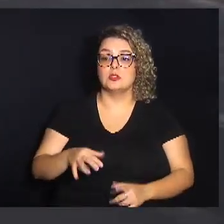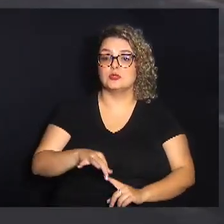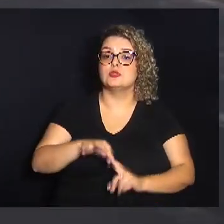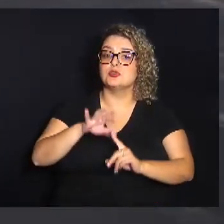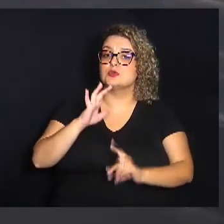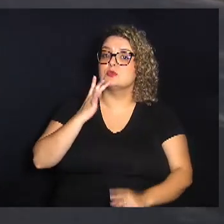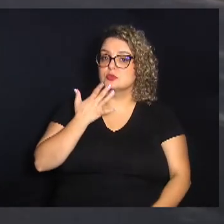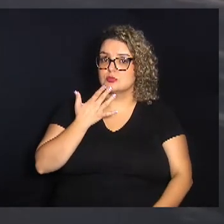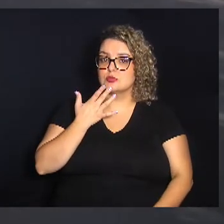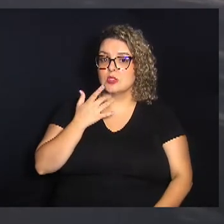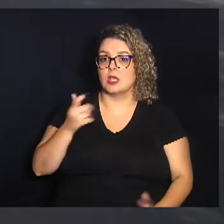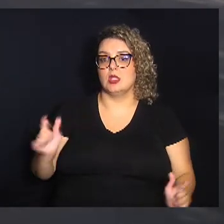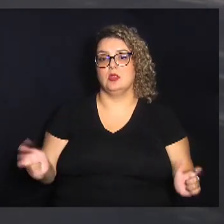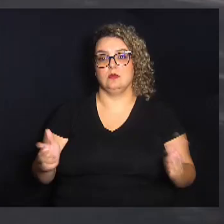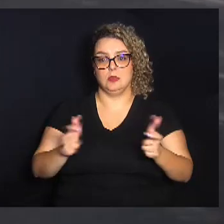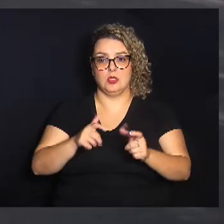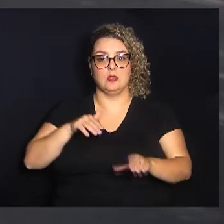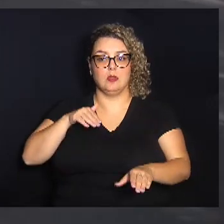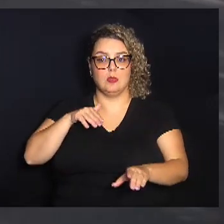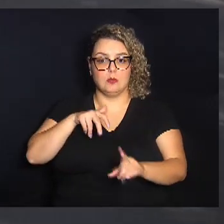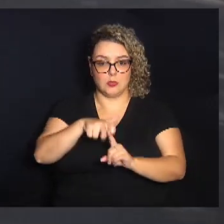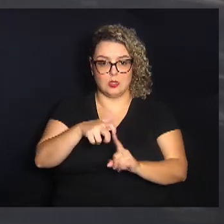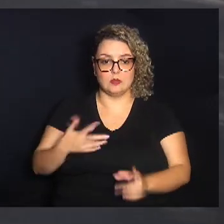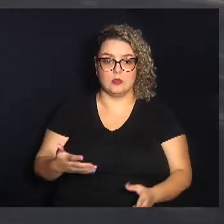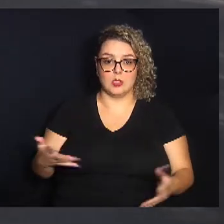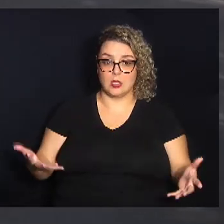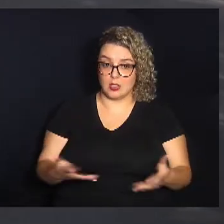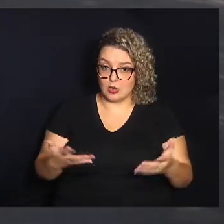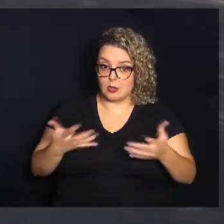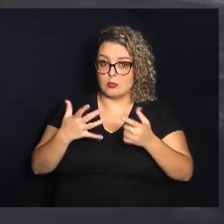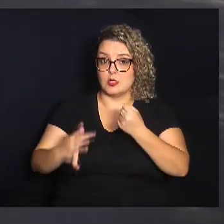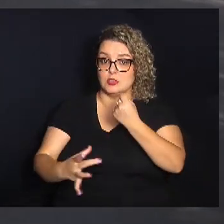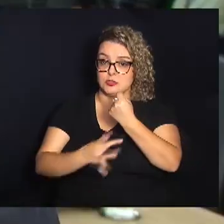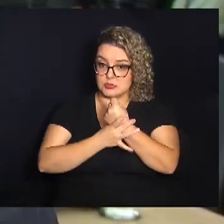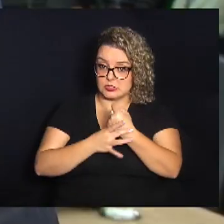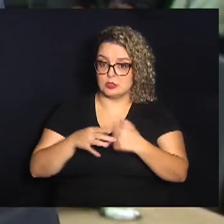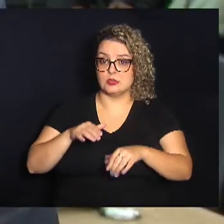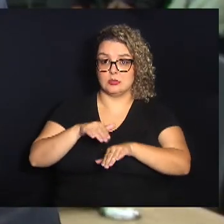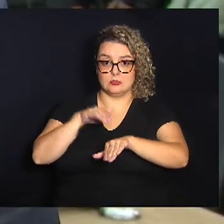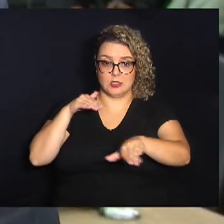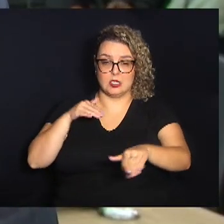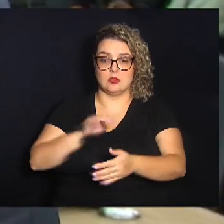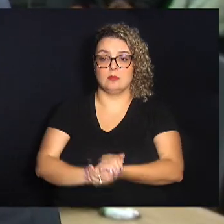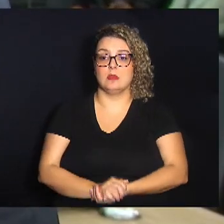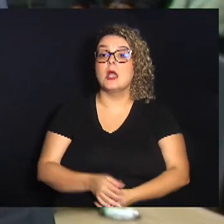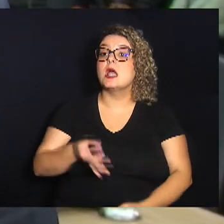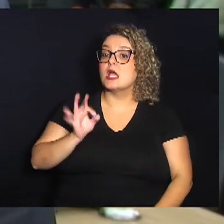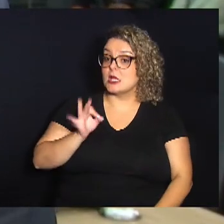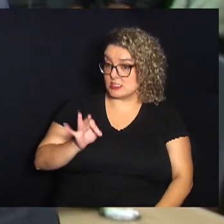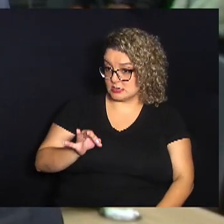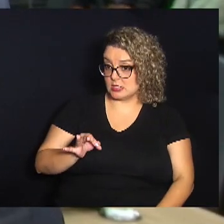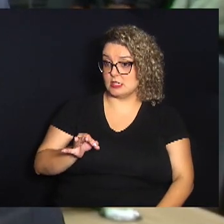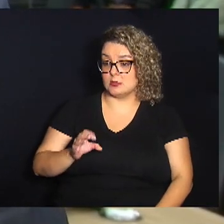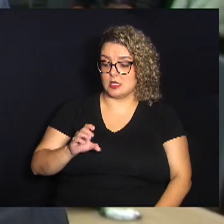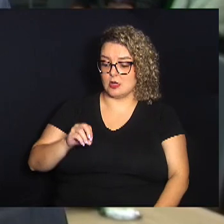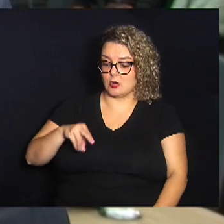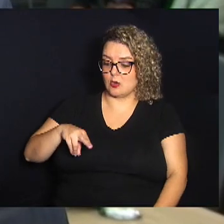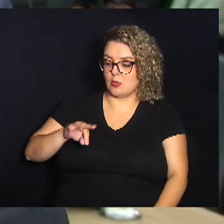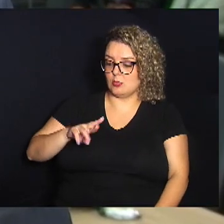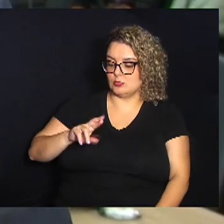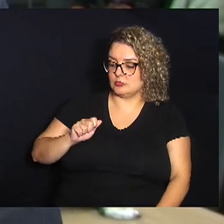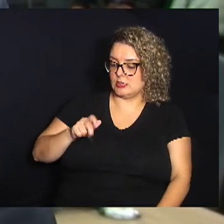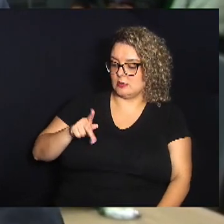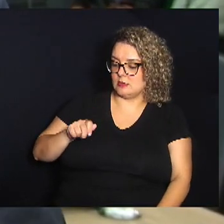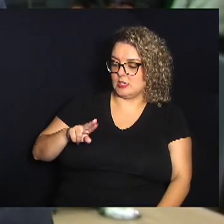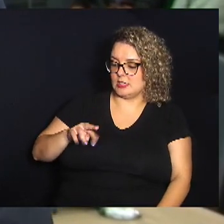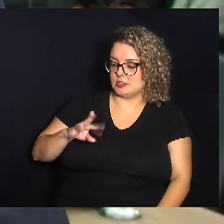prioridade a redução de acidentes e a promoção da segurança no trânsito. Exatamente, para que essa contrapartida possa ser